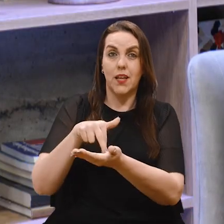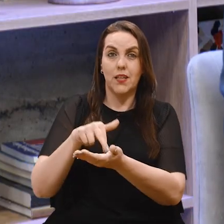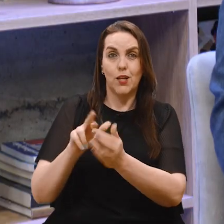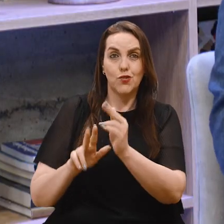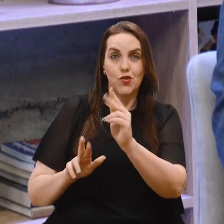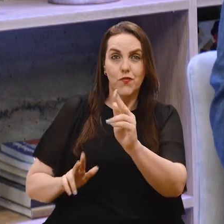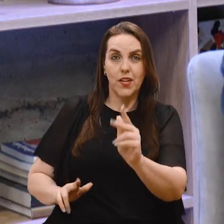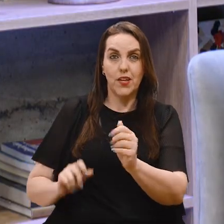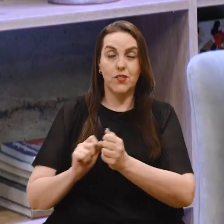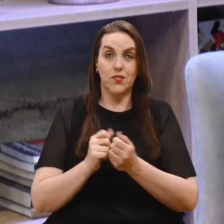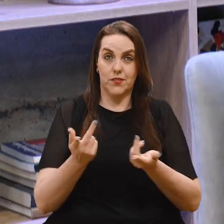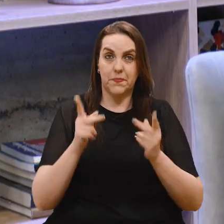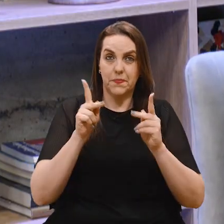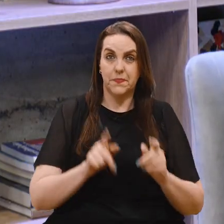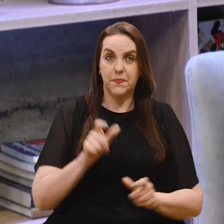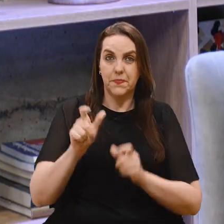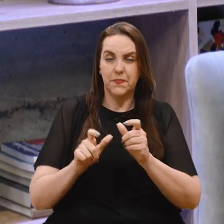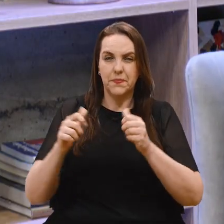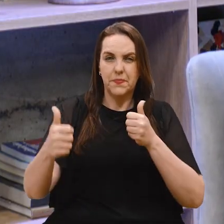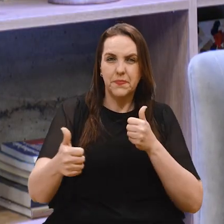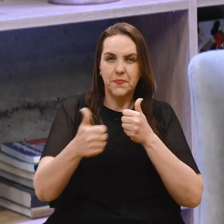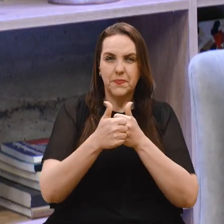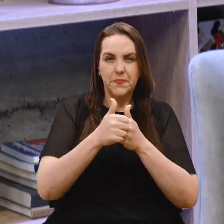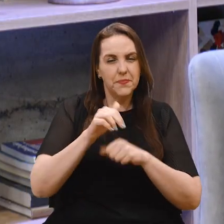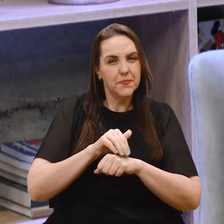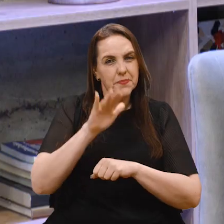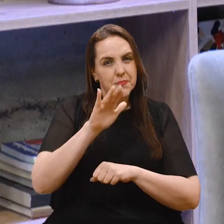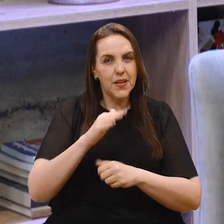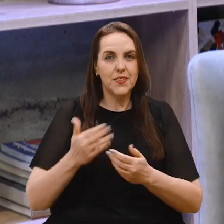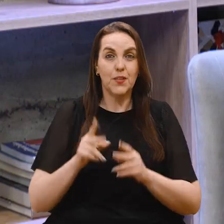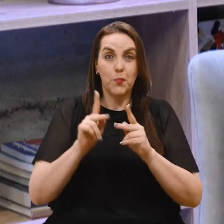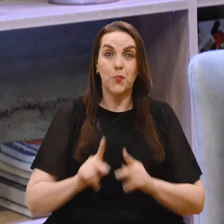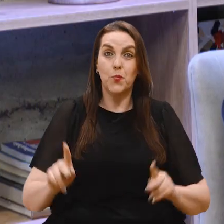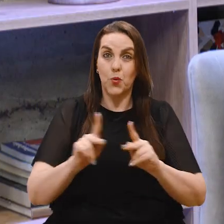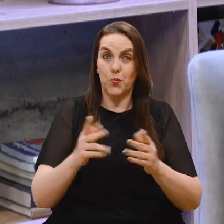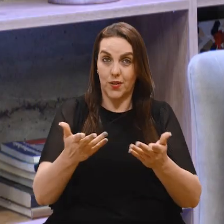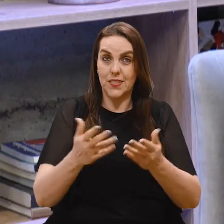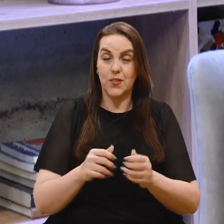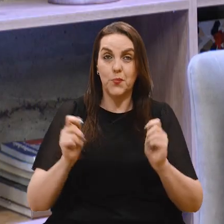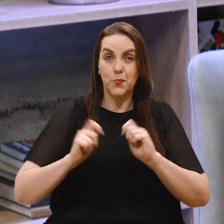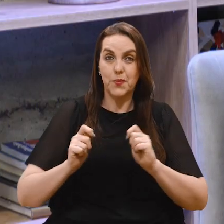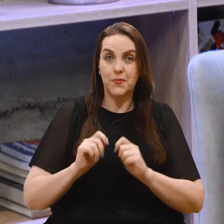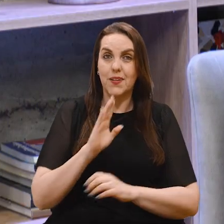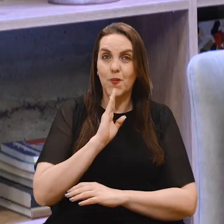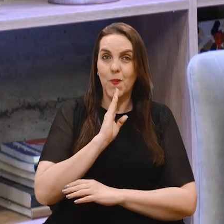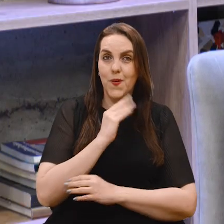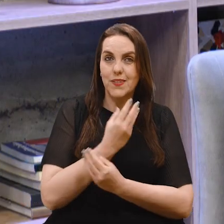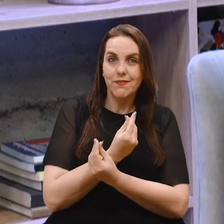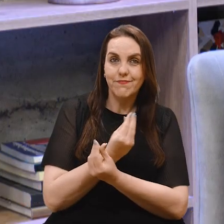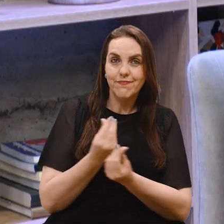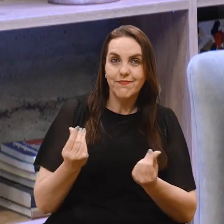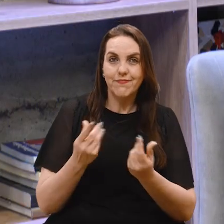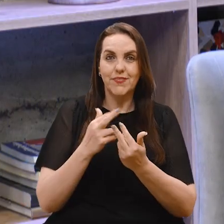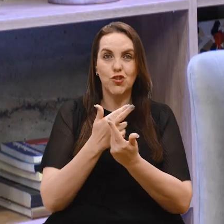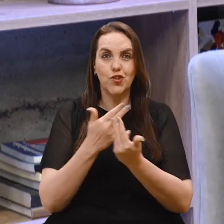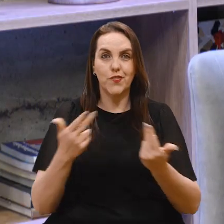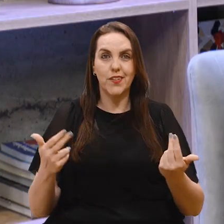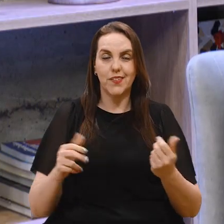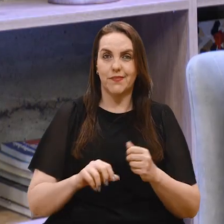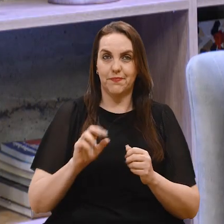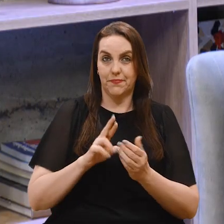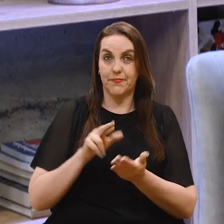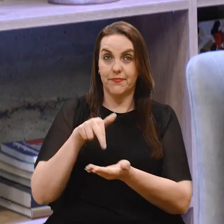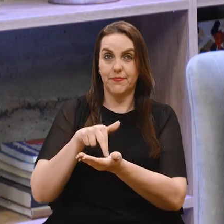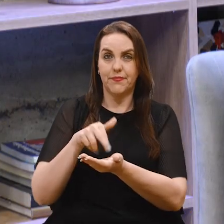Sul e aproximar isso cada vez mais da população para que ela conheça justamente essas diferentes realidades.